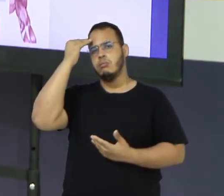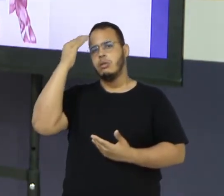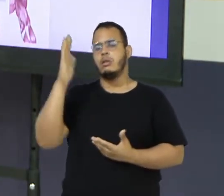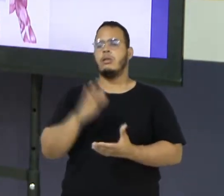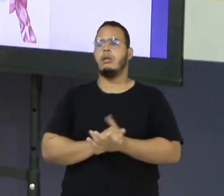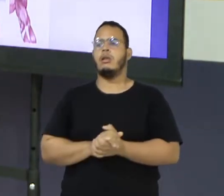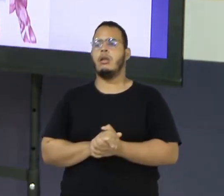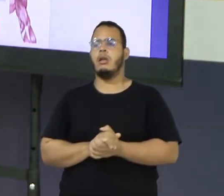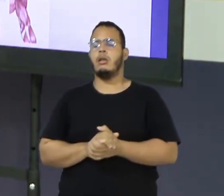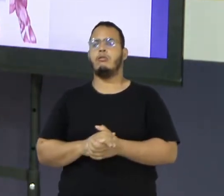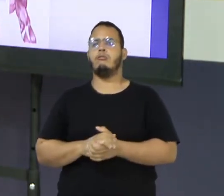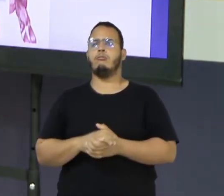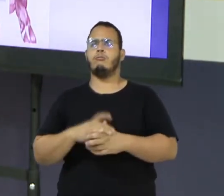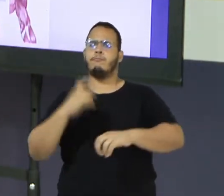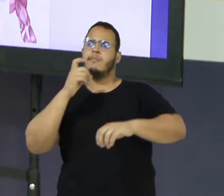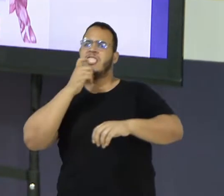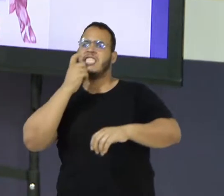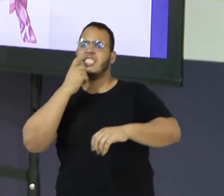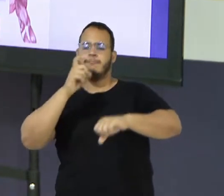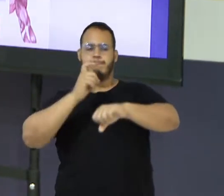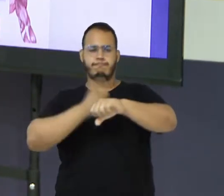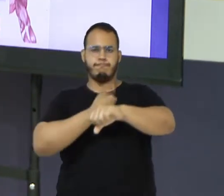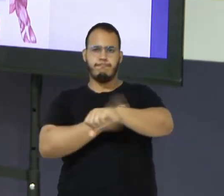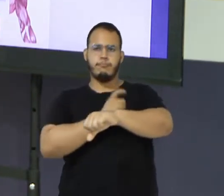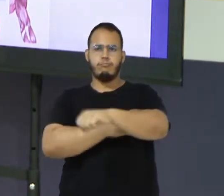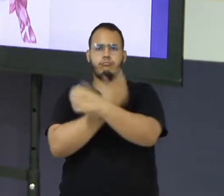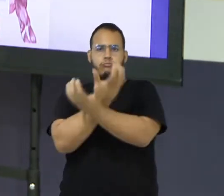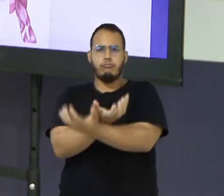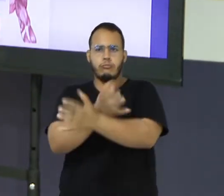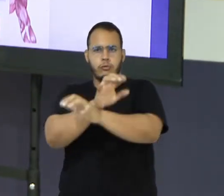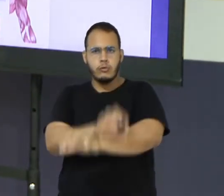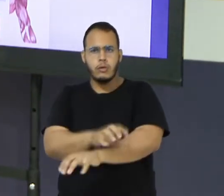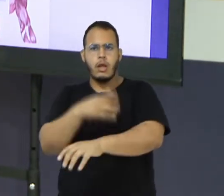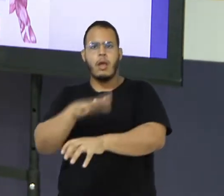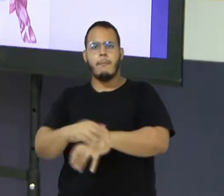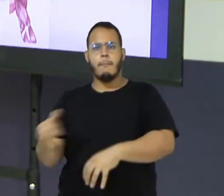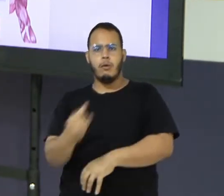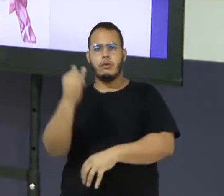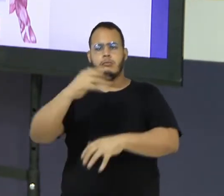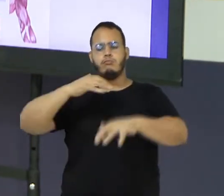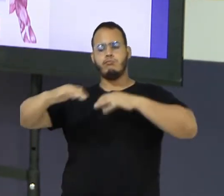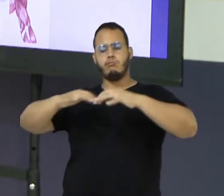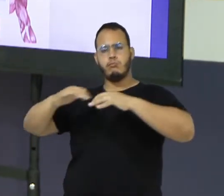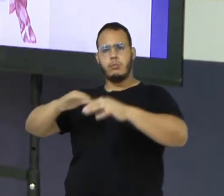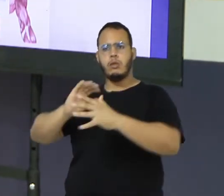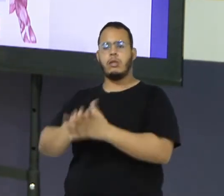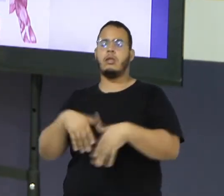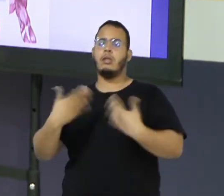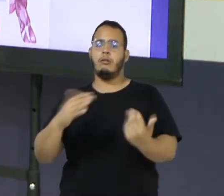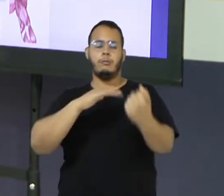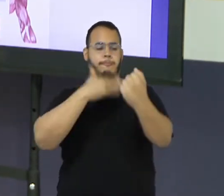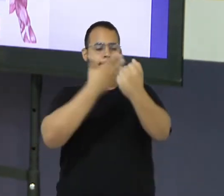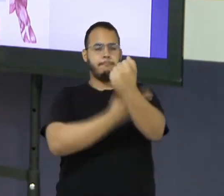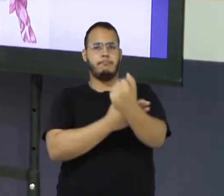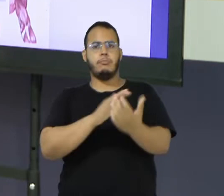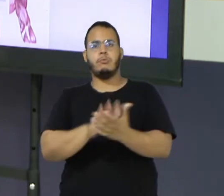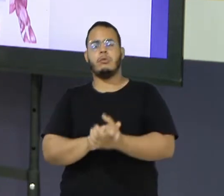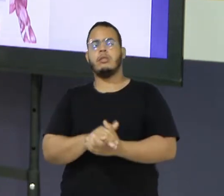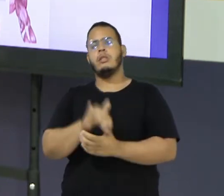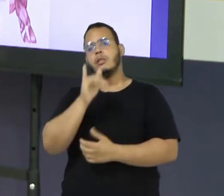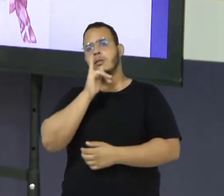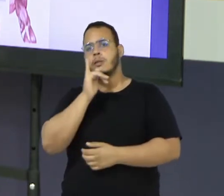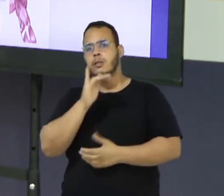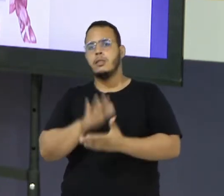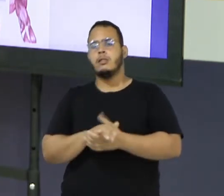estriado esquelético. Ele que é importante para a nossa aula de locomoção, certo? Os músculos estriados esqueléticos, como o próprio nome já